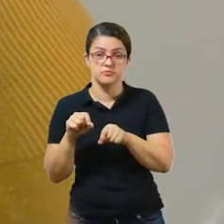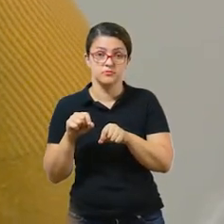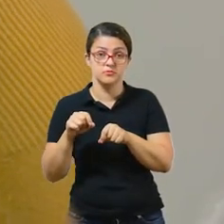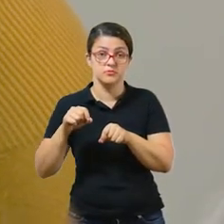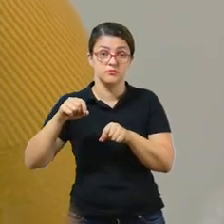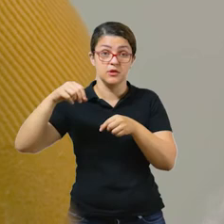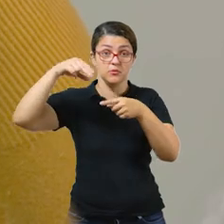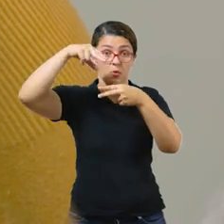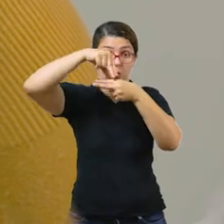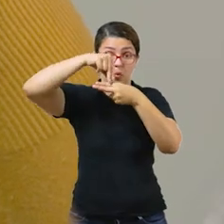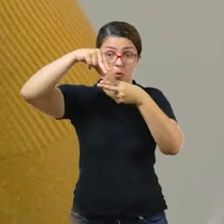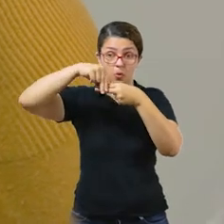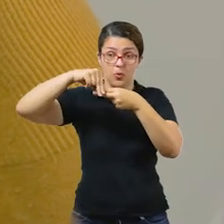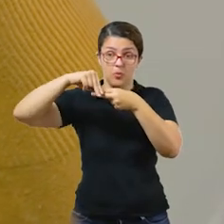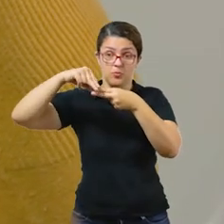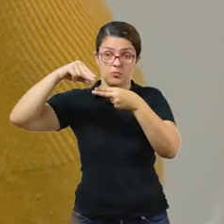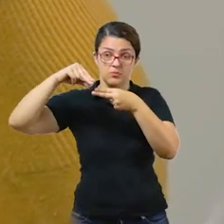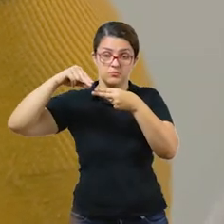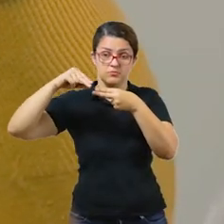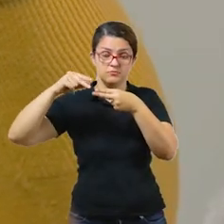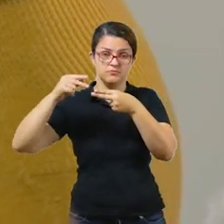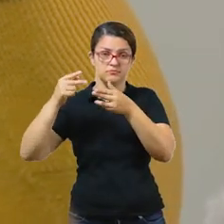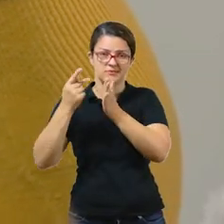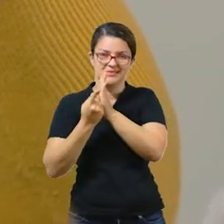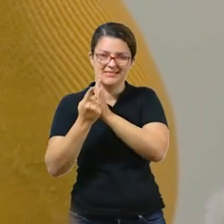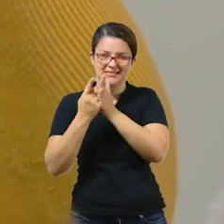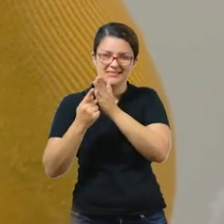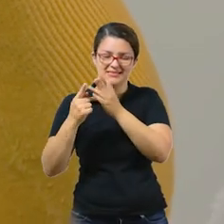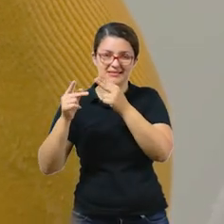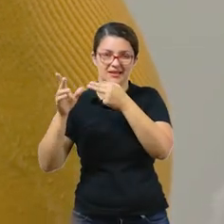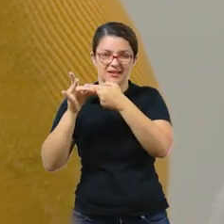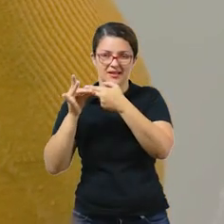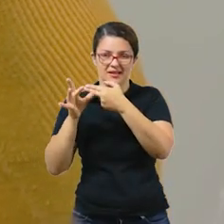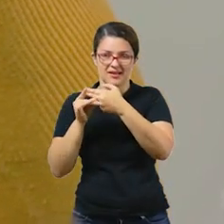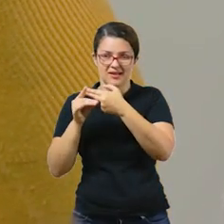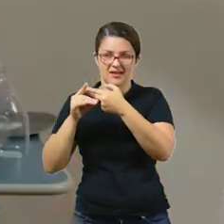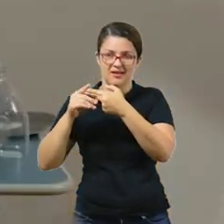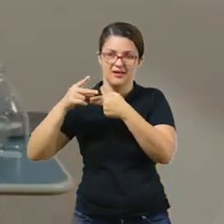uma carinha de vovozinha aqui. E transforma-se